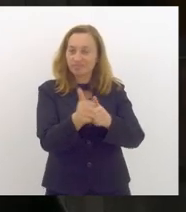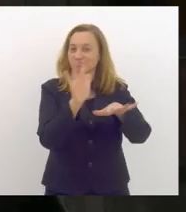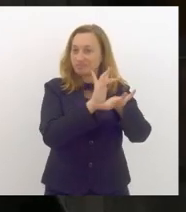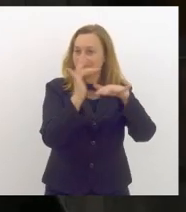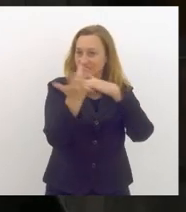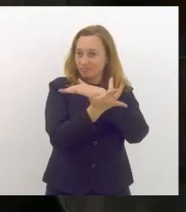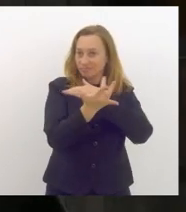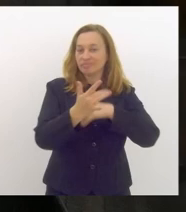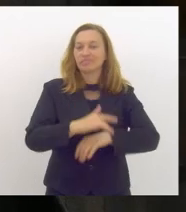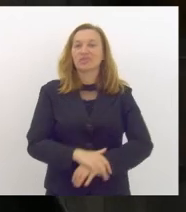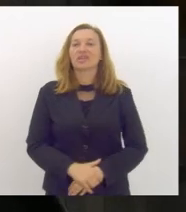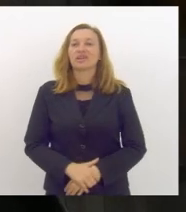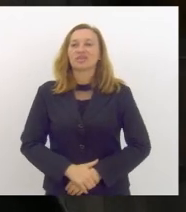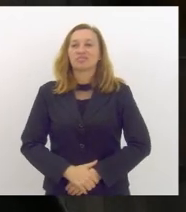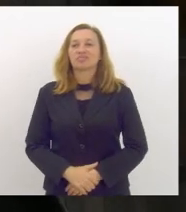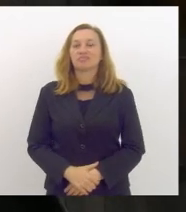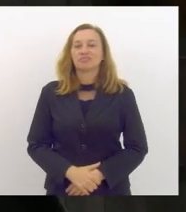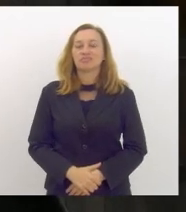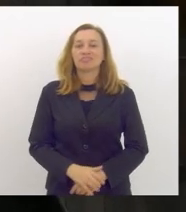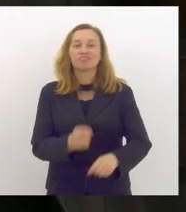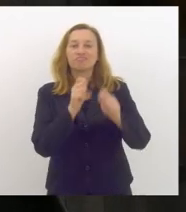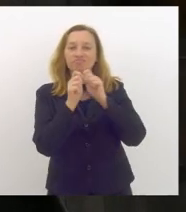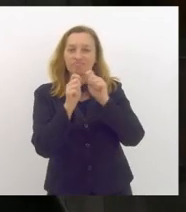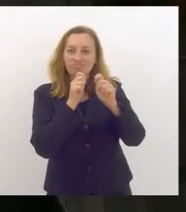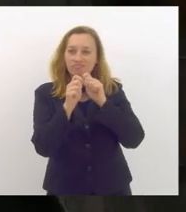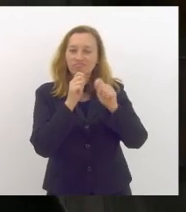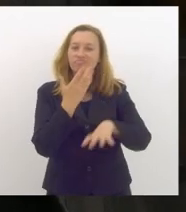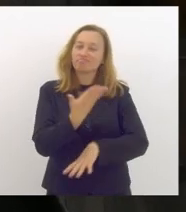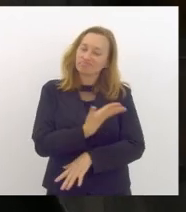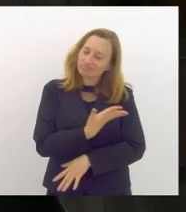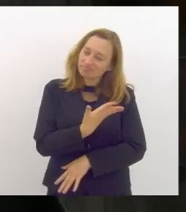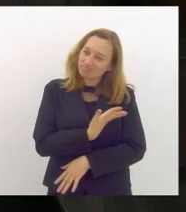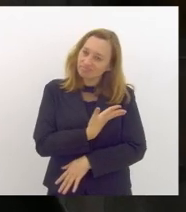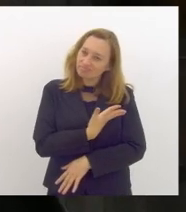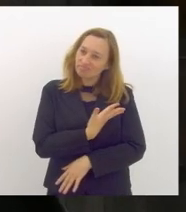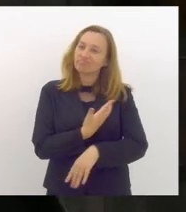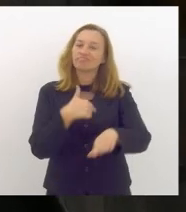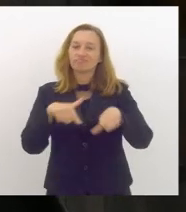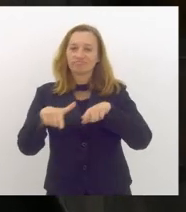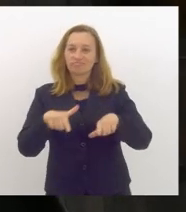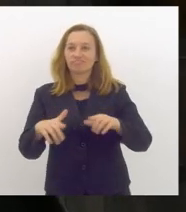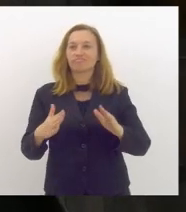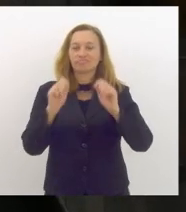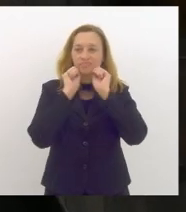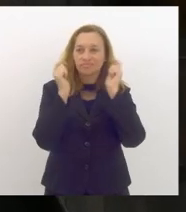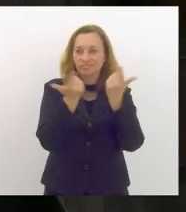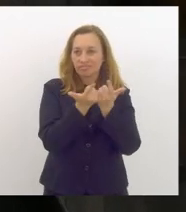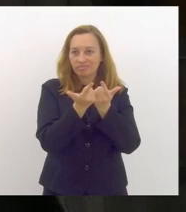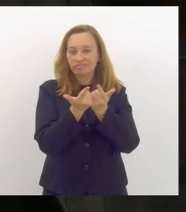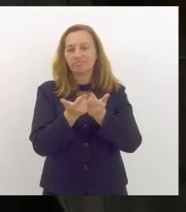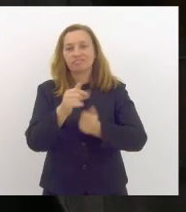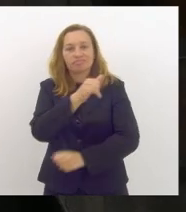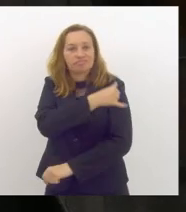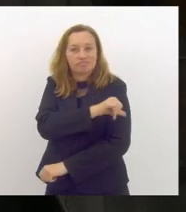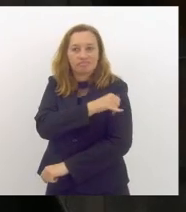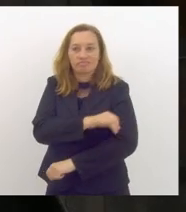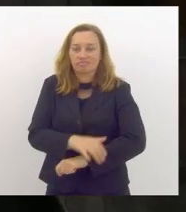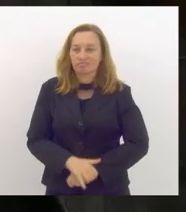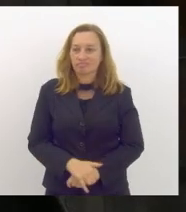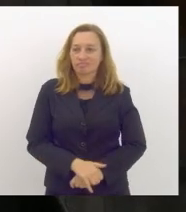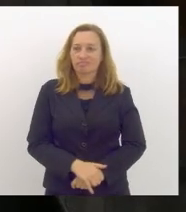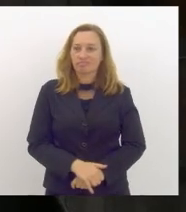sociais imprensa e colegas que trabalham aqui na Assembleia Legislativa do Rio de Janeiro